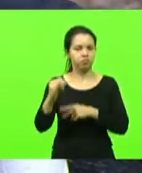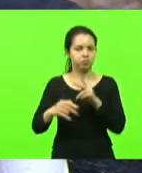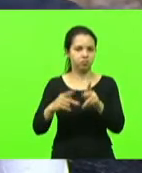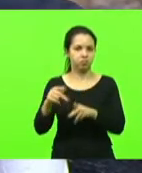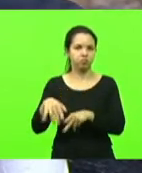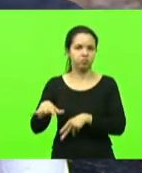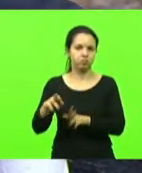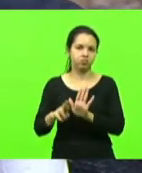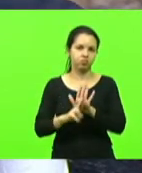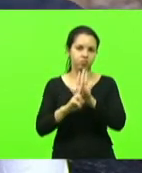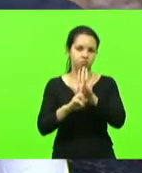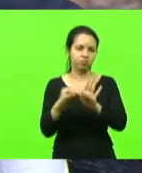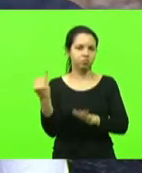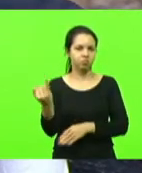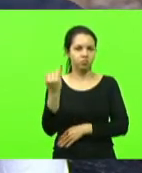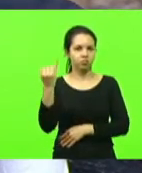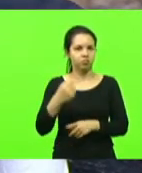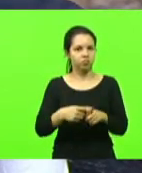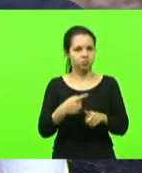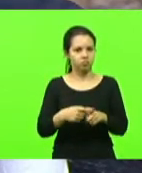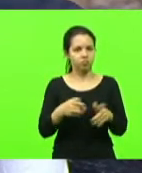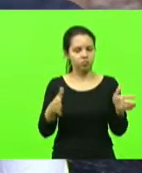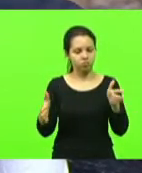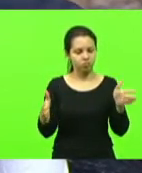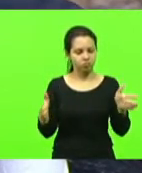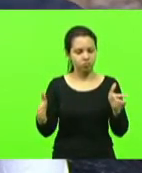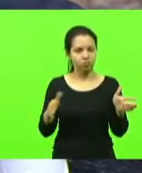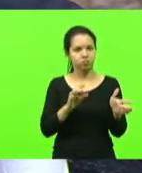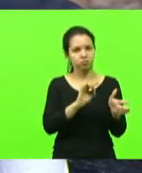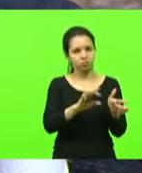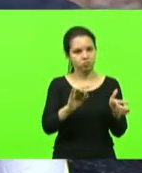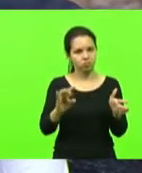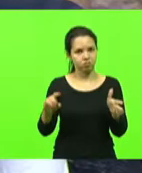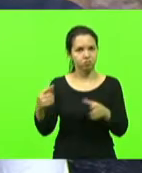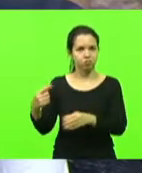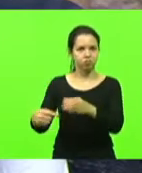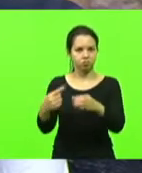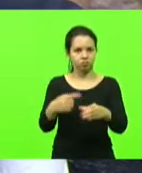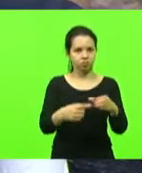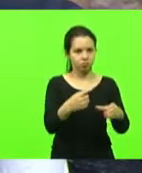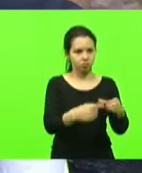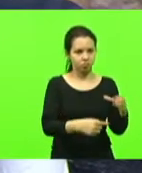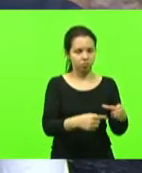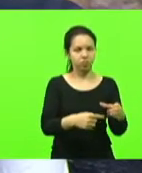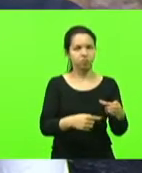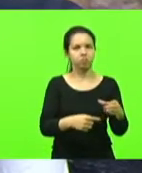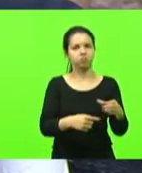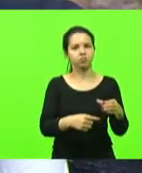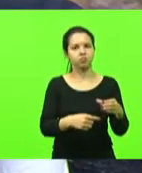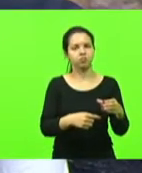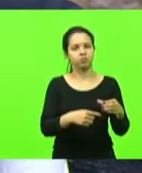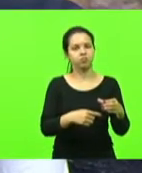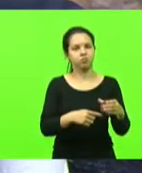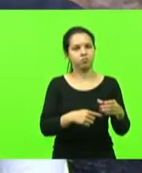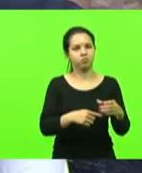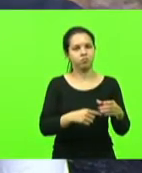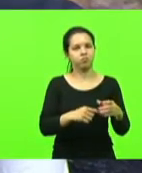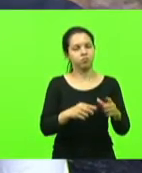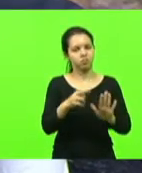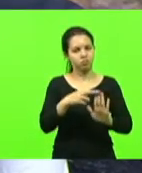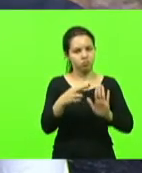peço ali, porque todos os prazos em cada uma das comissões, eles foram atropelados pelo